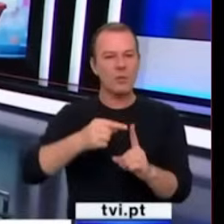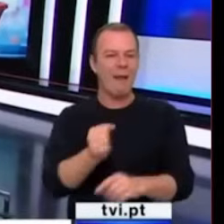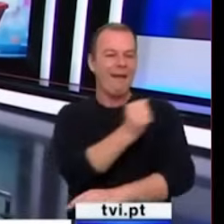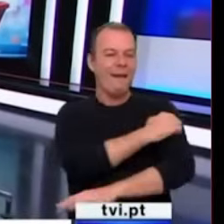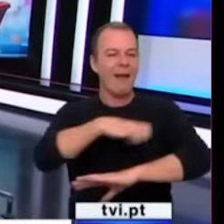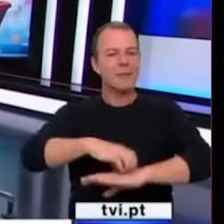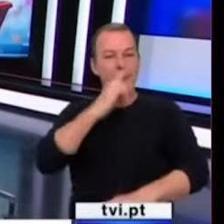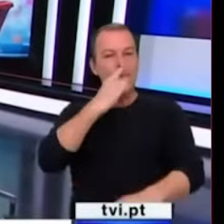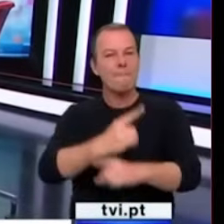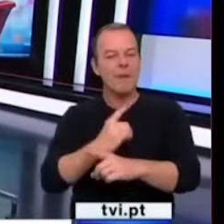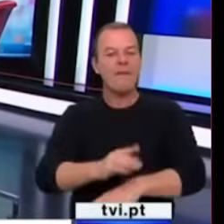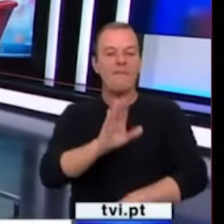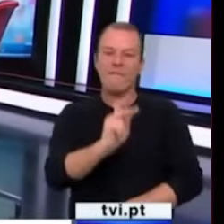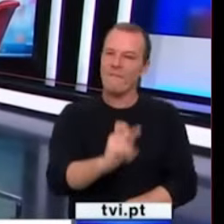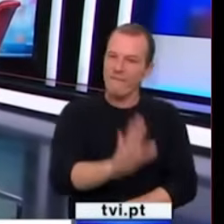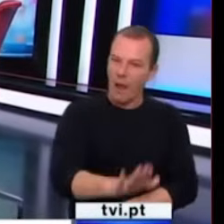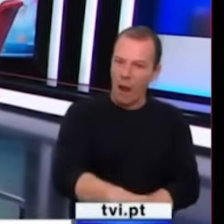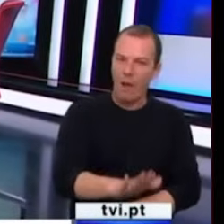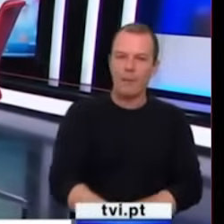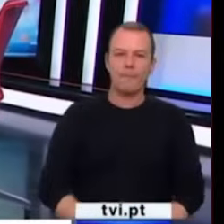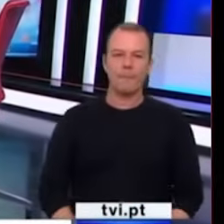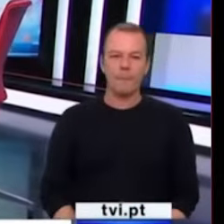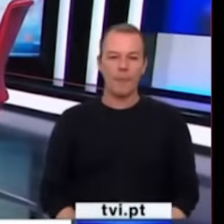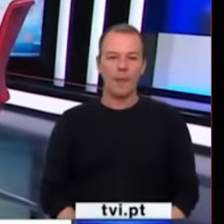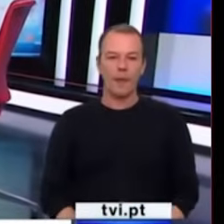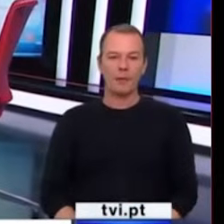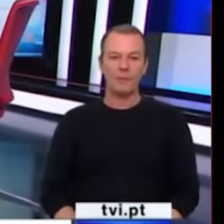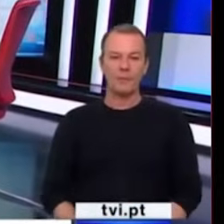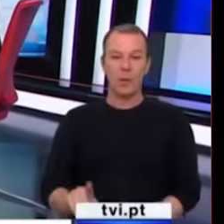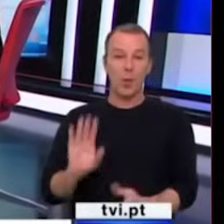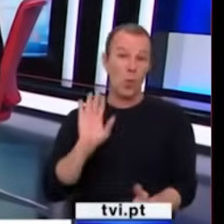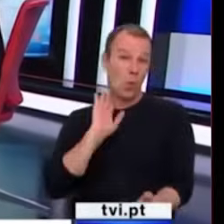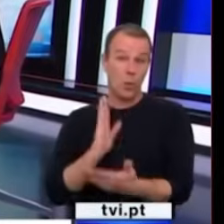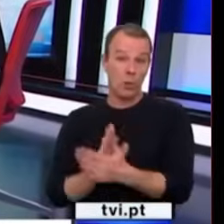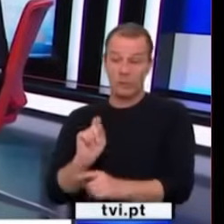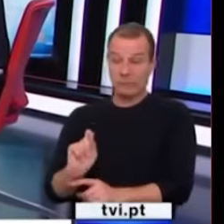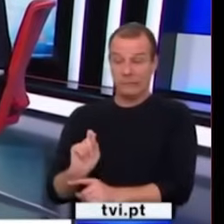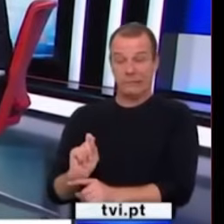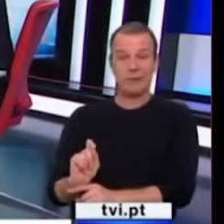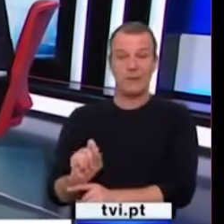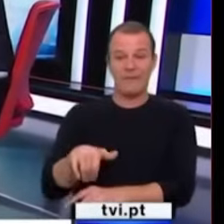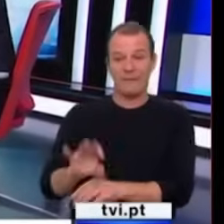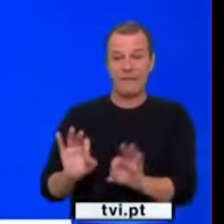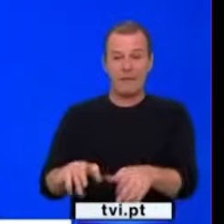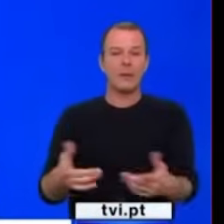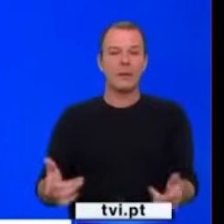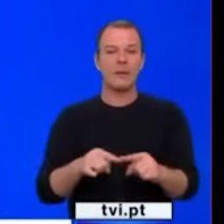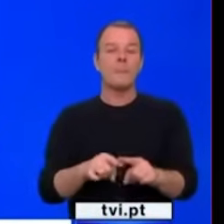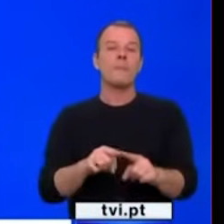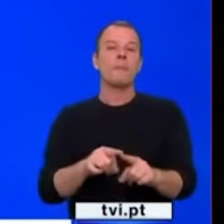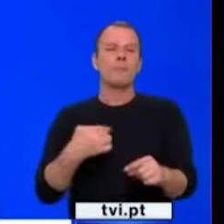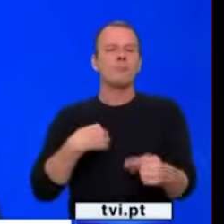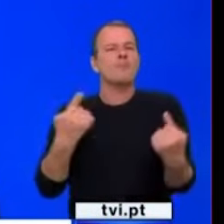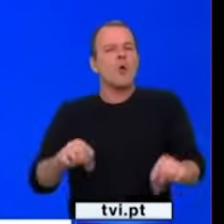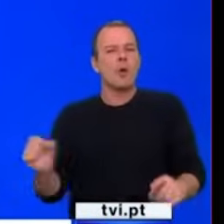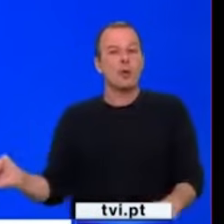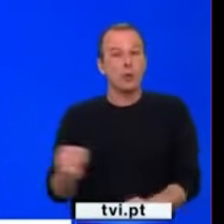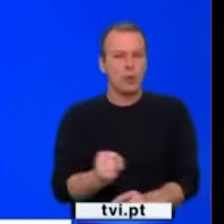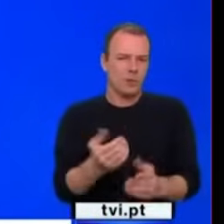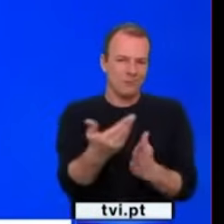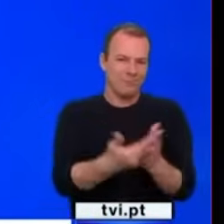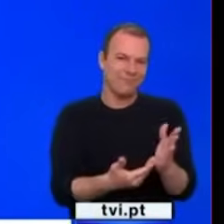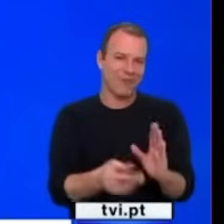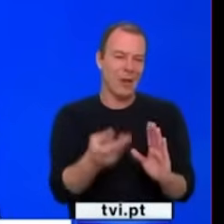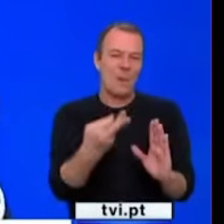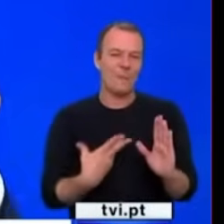nas suas casas eu sei que o Pedro nun Santos André Ventura tem os últimos tem os últimos instantes dest termin daquilo que fez no governo mas eu trouxe porque já sabia que o PED nun